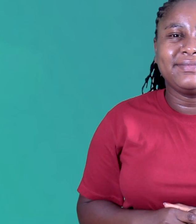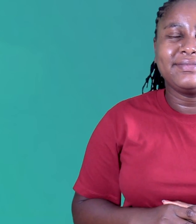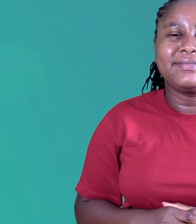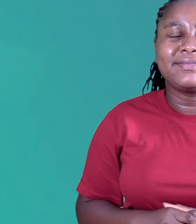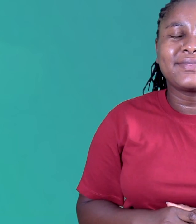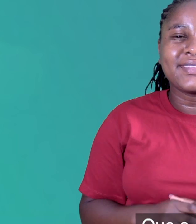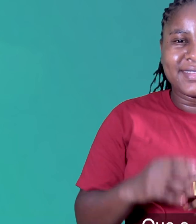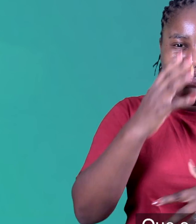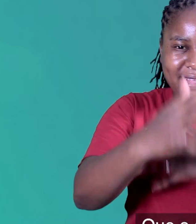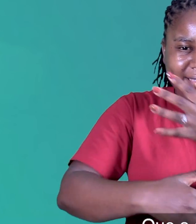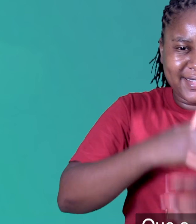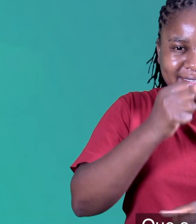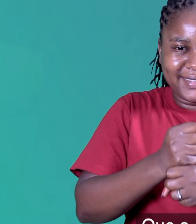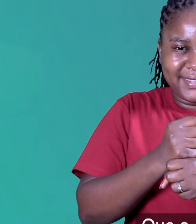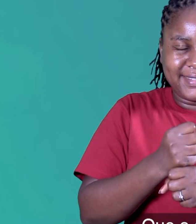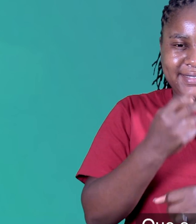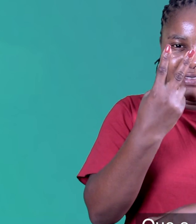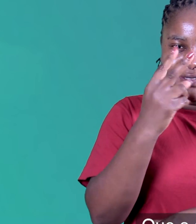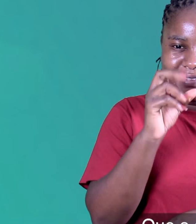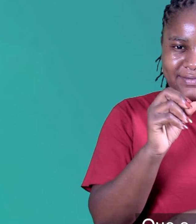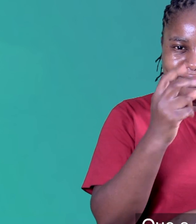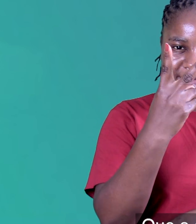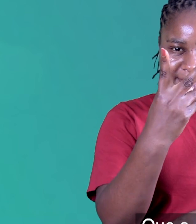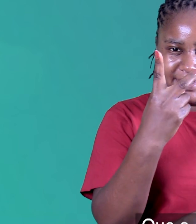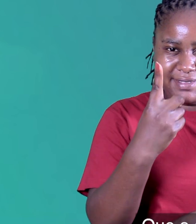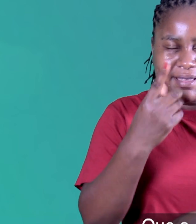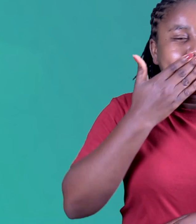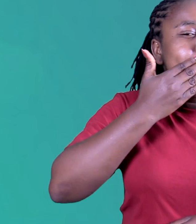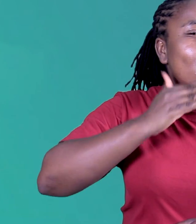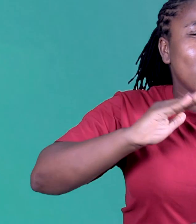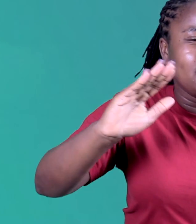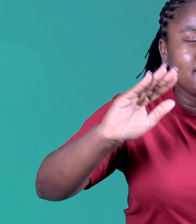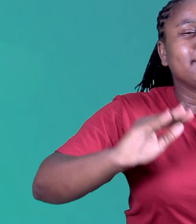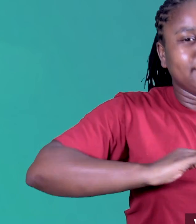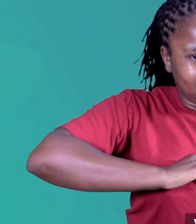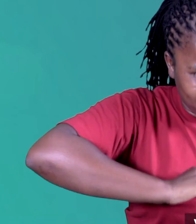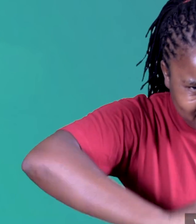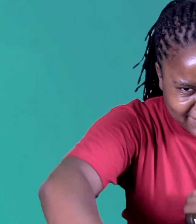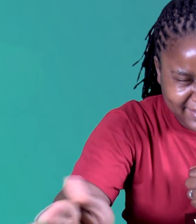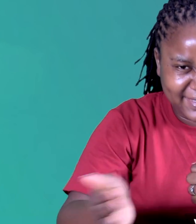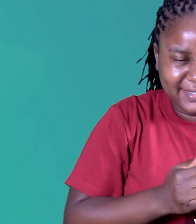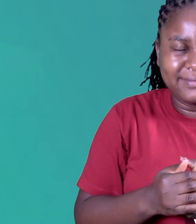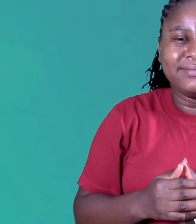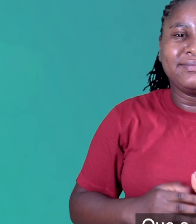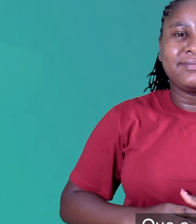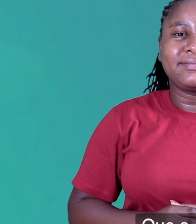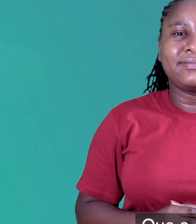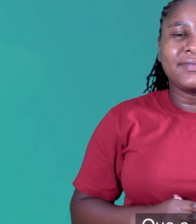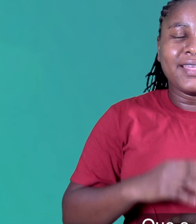Que o ano de 2021 seja próspero. Vamos dizer